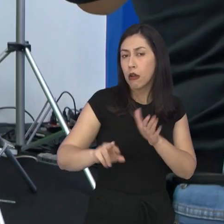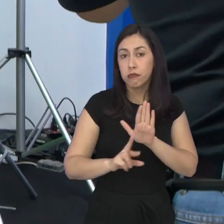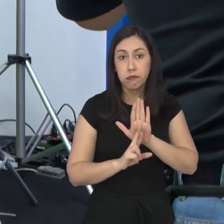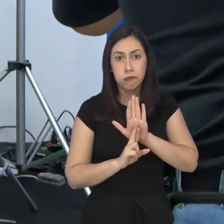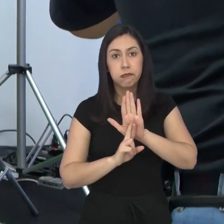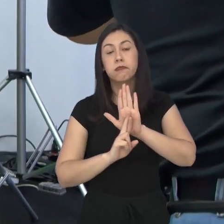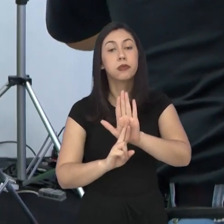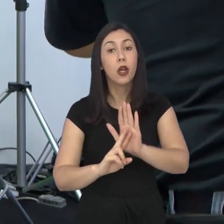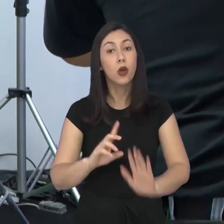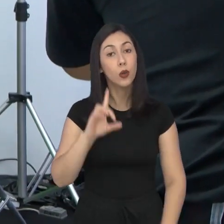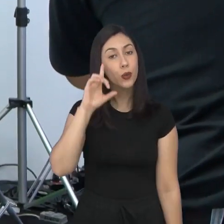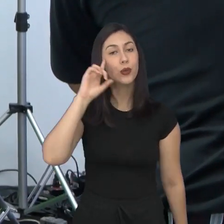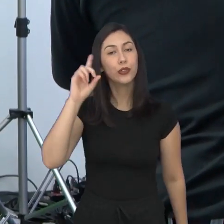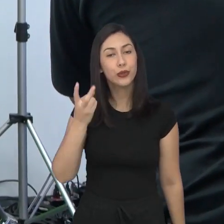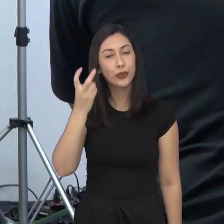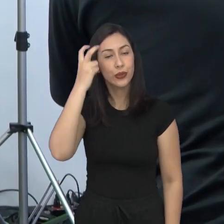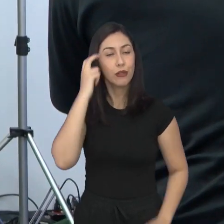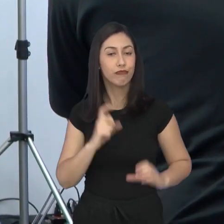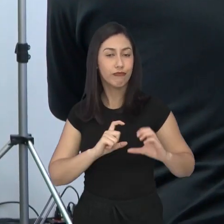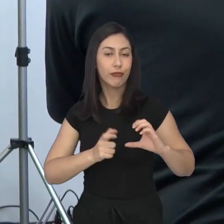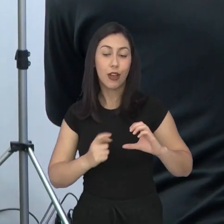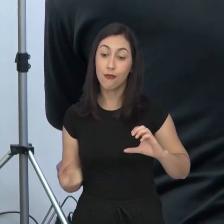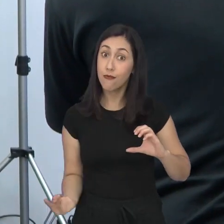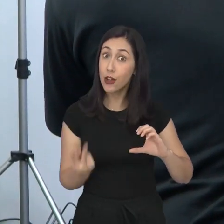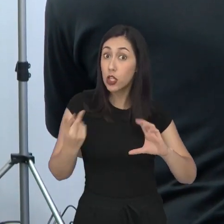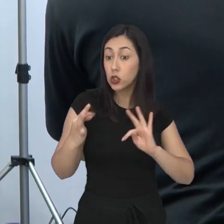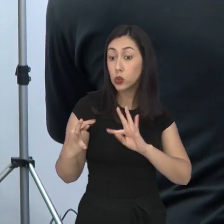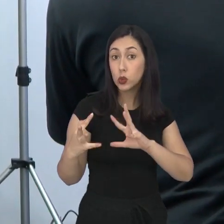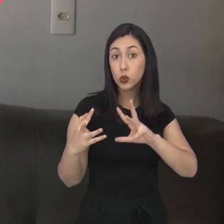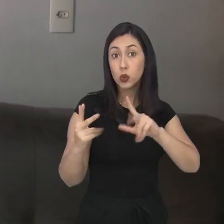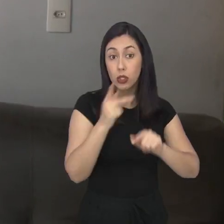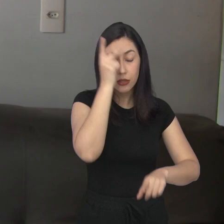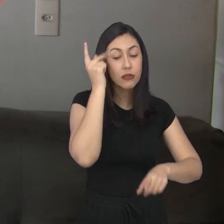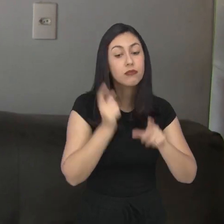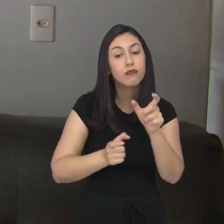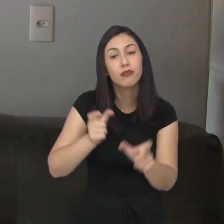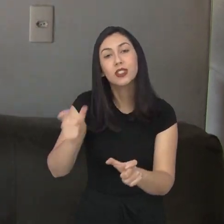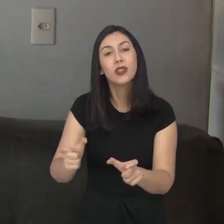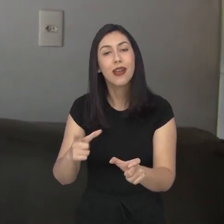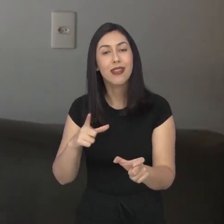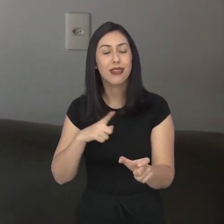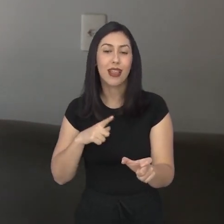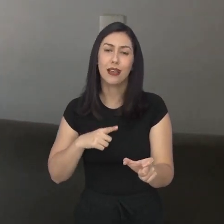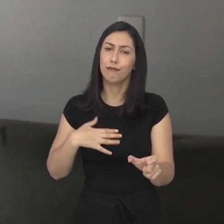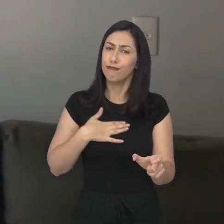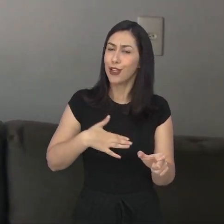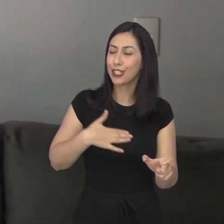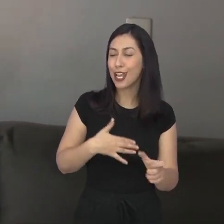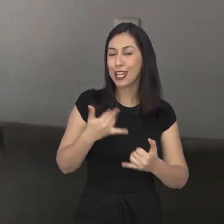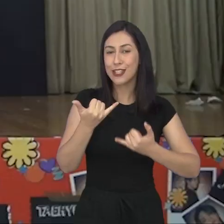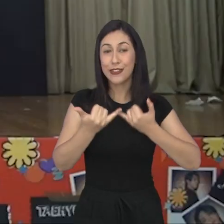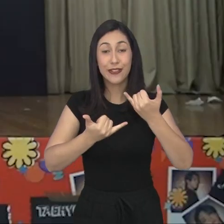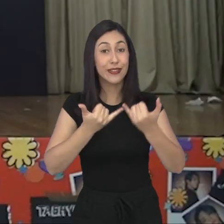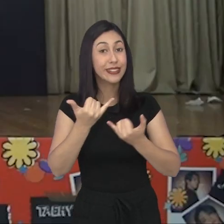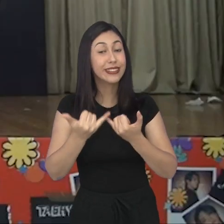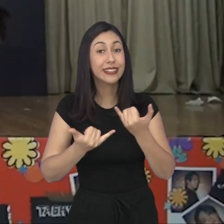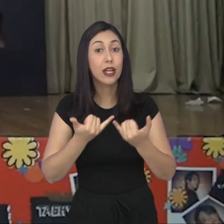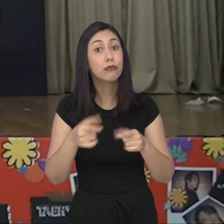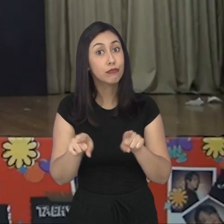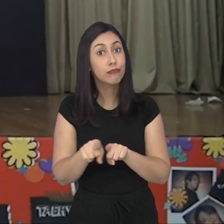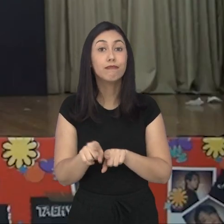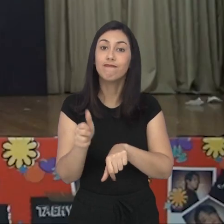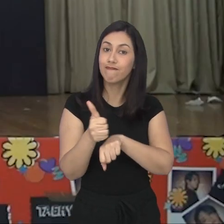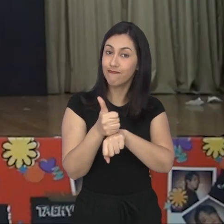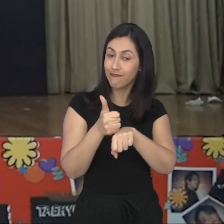Com tanta representatividade, o Dia da Cultura Geek valoriza todos que encontram nessa arte um hobby, uma